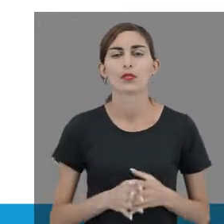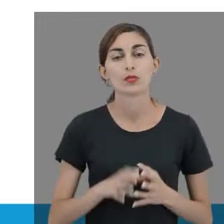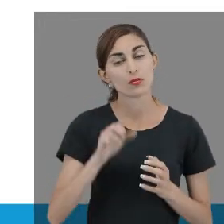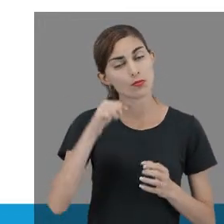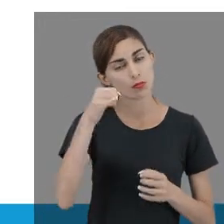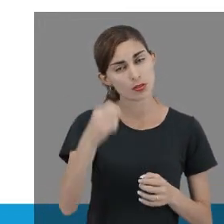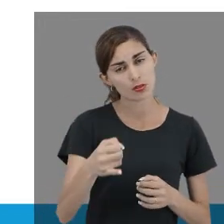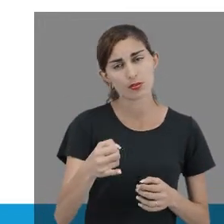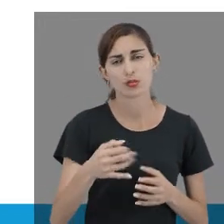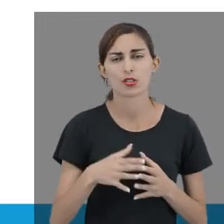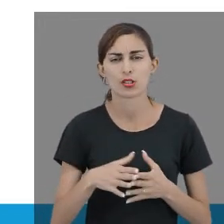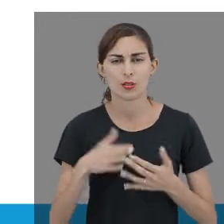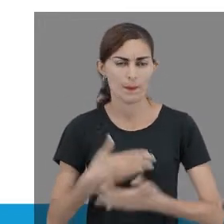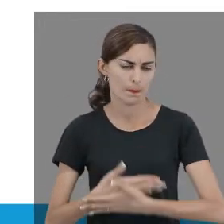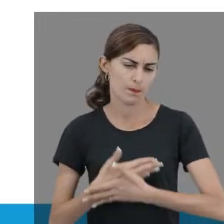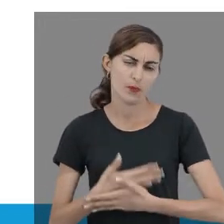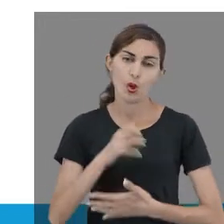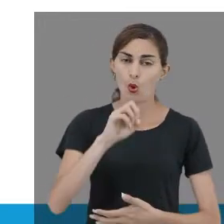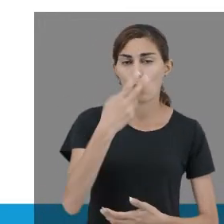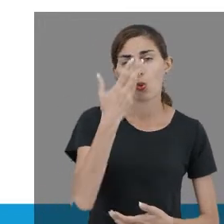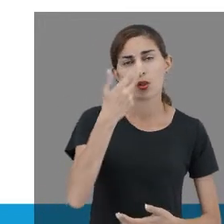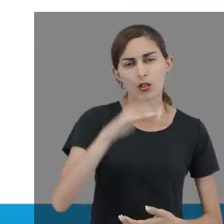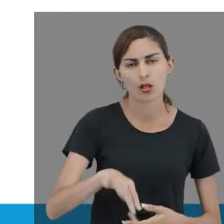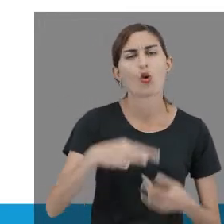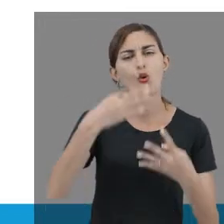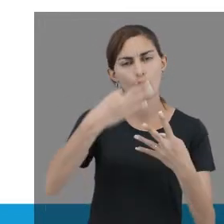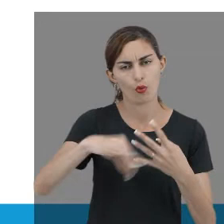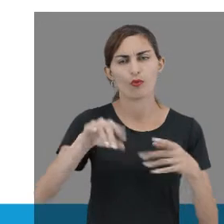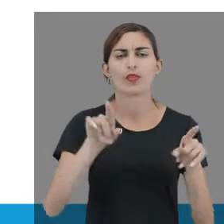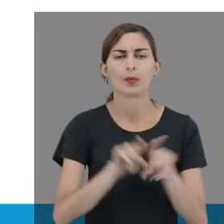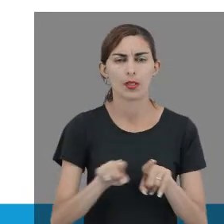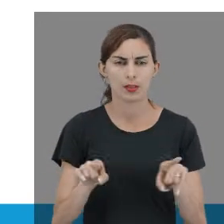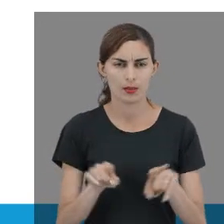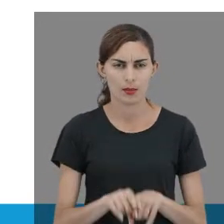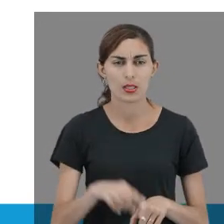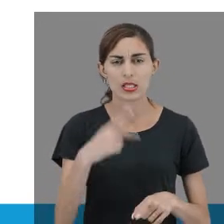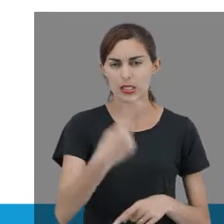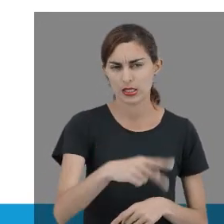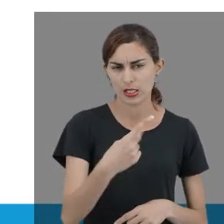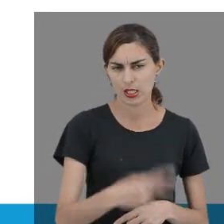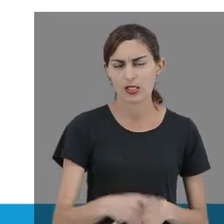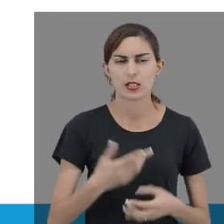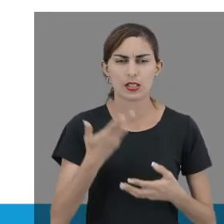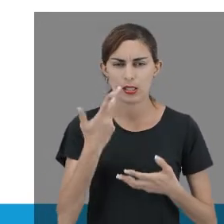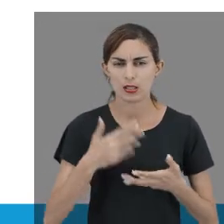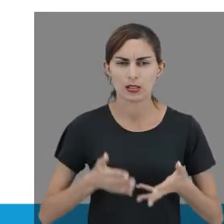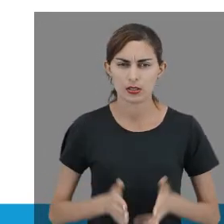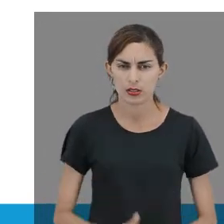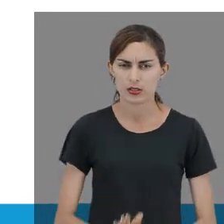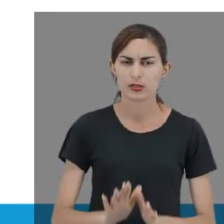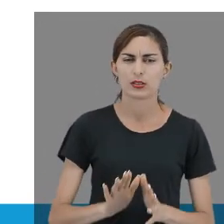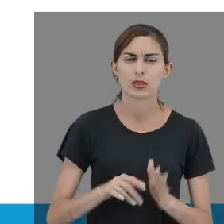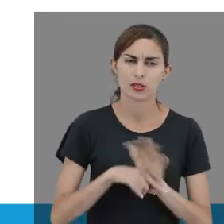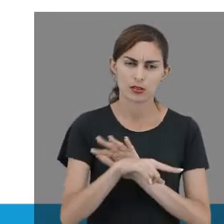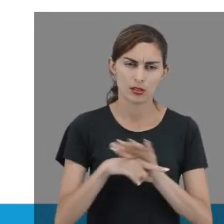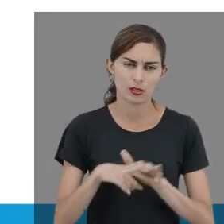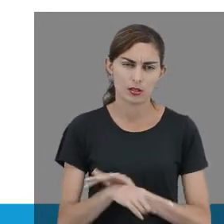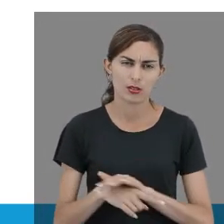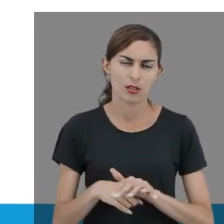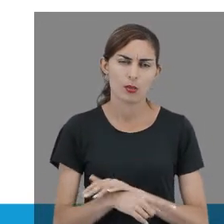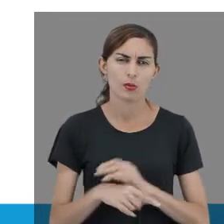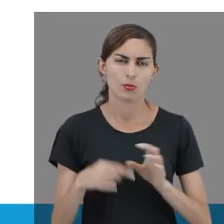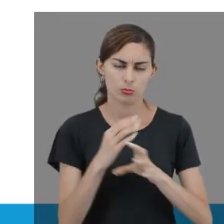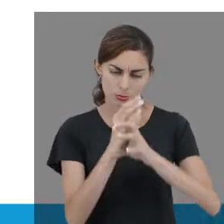natimorto confirmado. Se for um recém-nascido, uma criança, ela é confirmada também se nessa criança